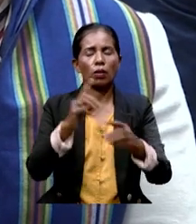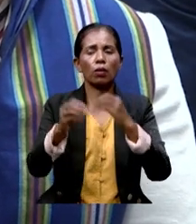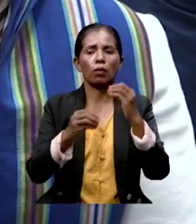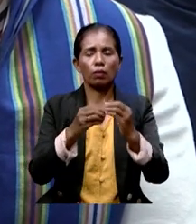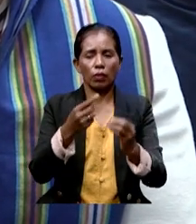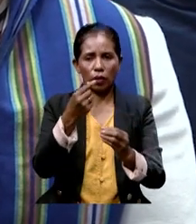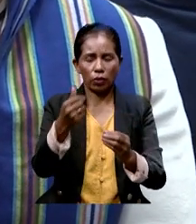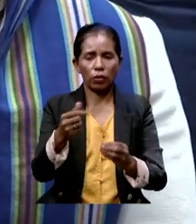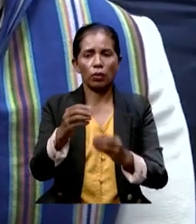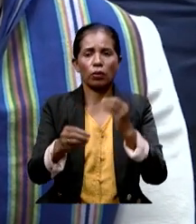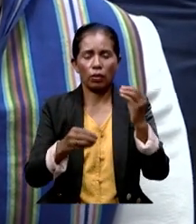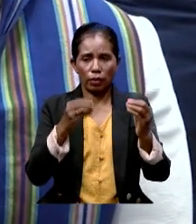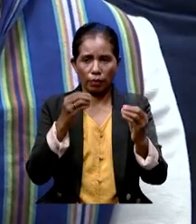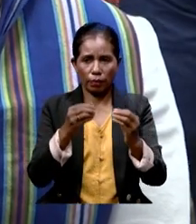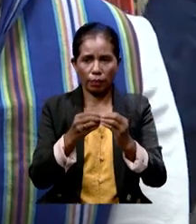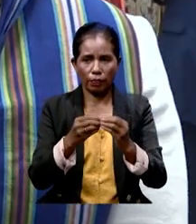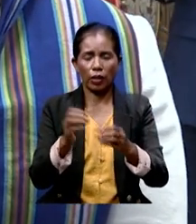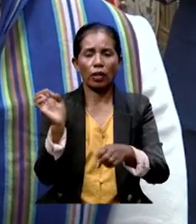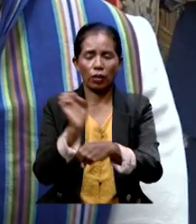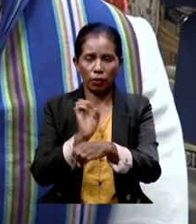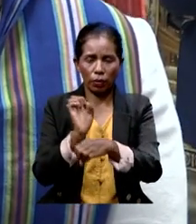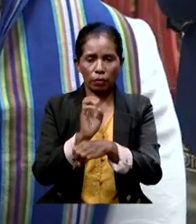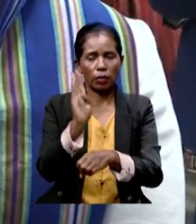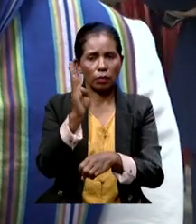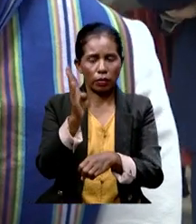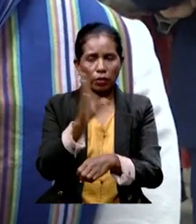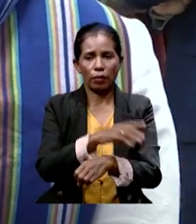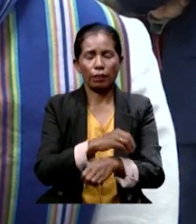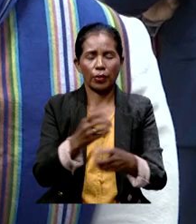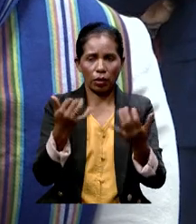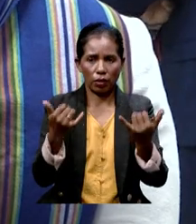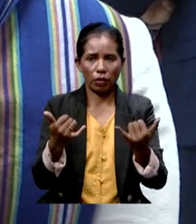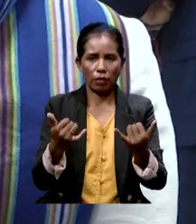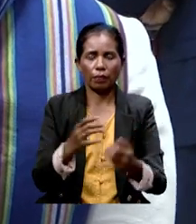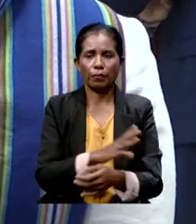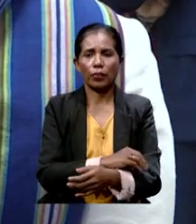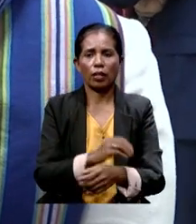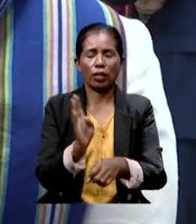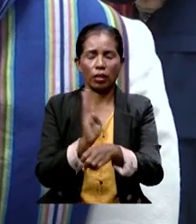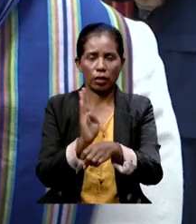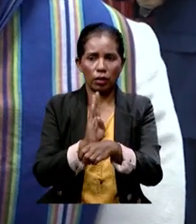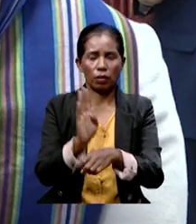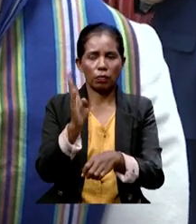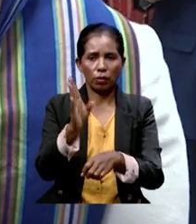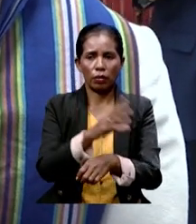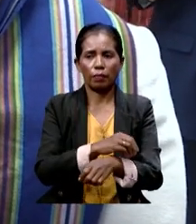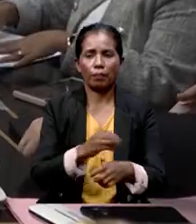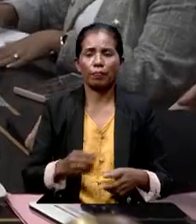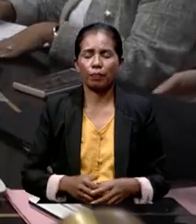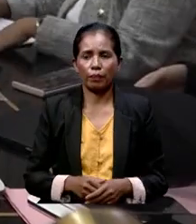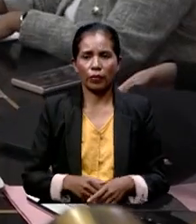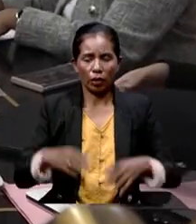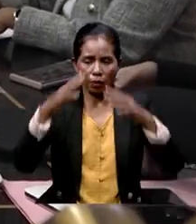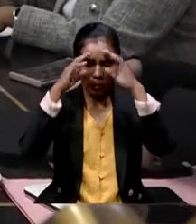tuamba sobre economia azul, e bolo agora trem losne blue and green economy.